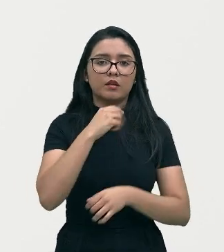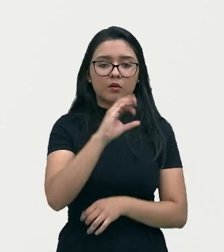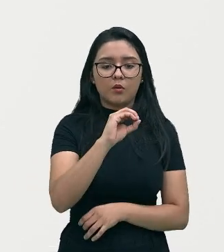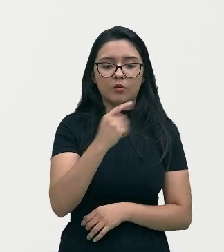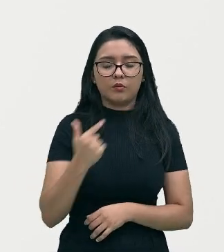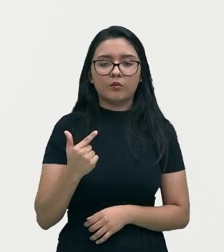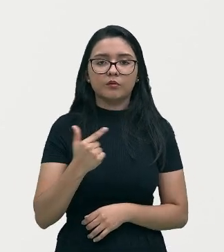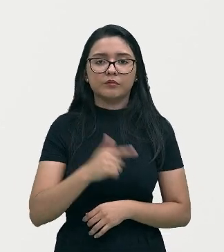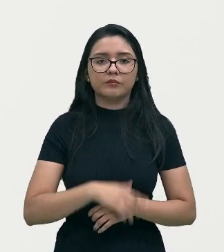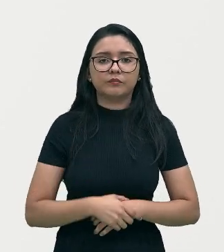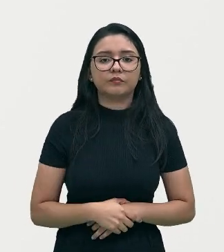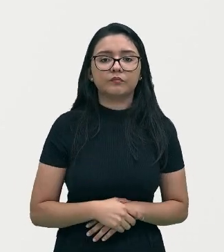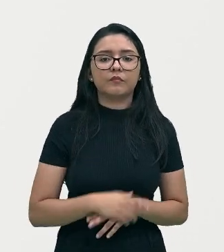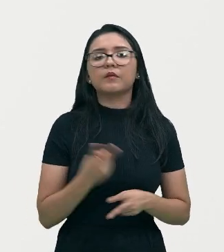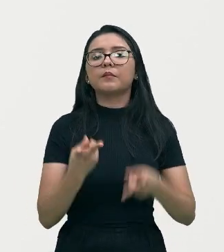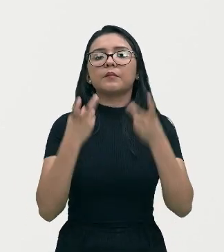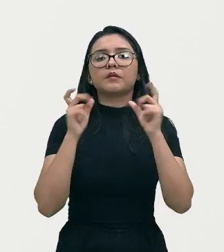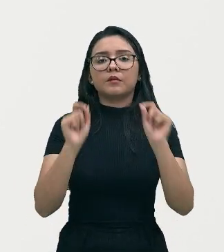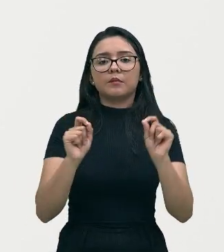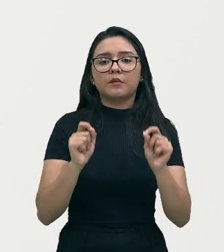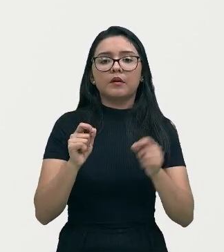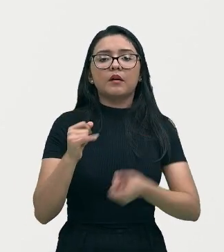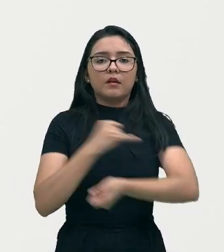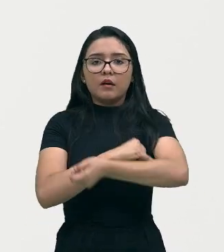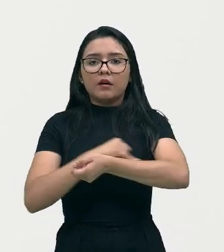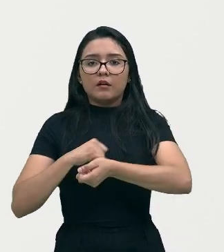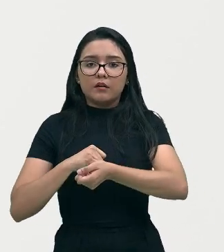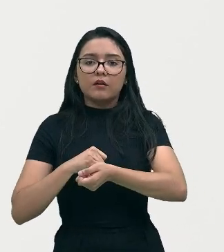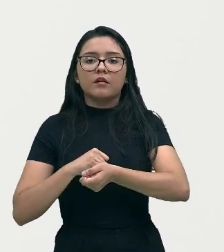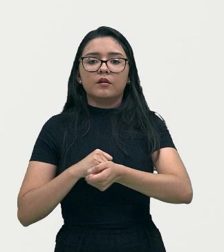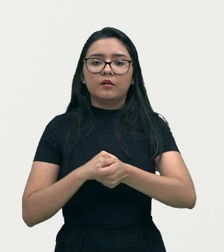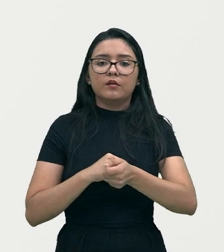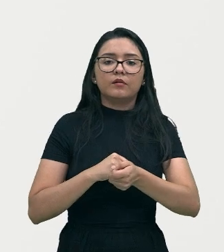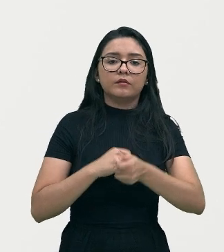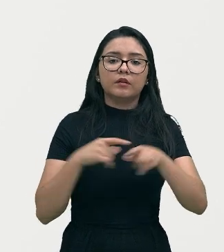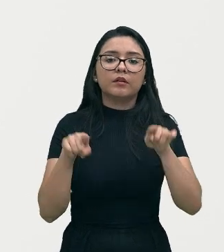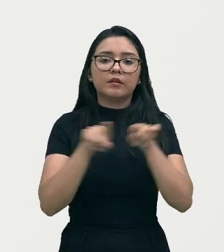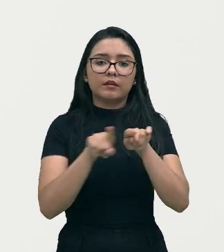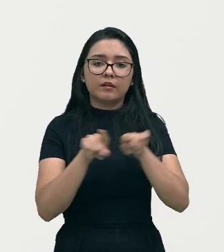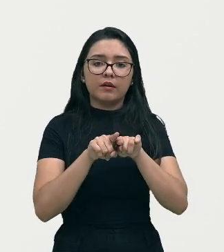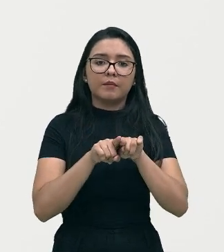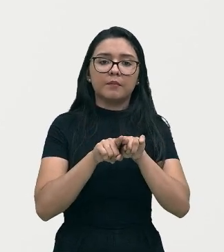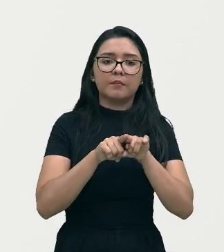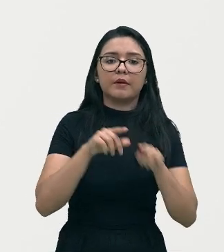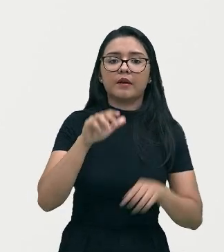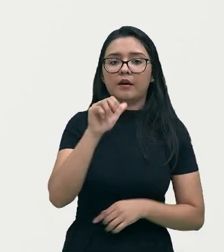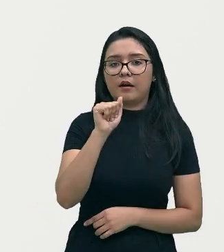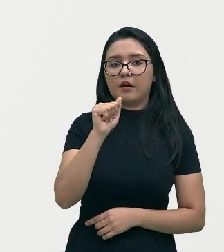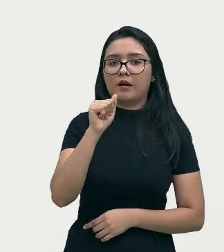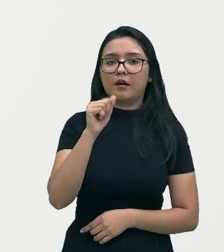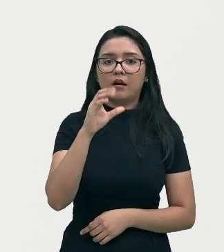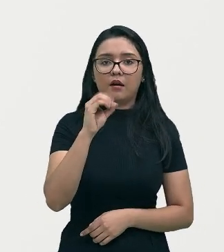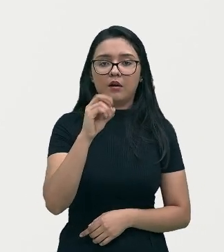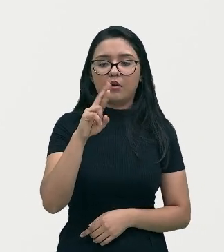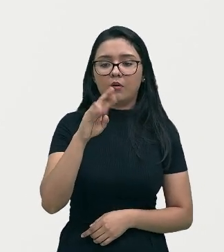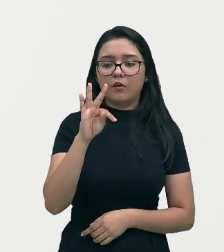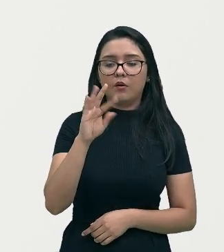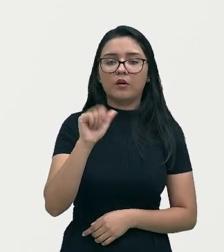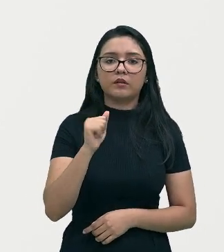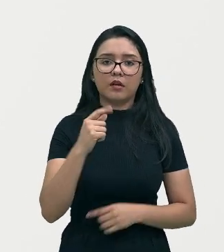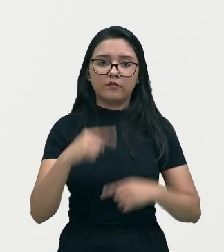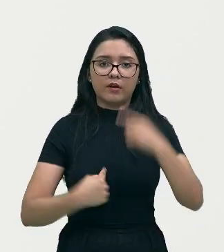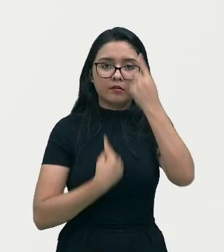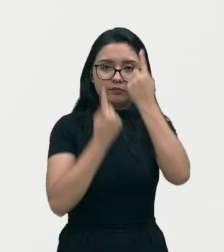aí as artérias, a gente tem a aorta também que vai enviar o sangue também para a cabeça, né?